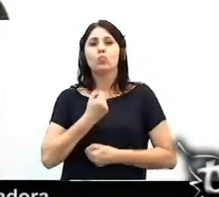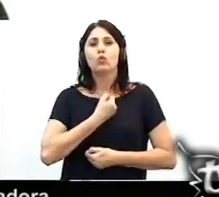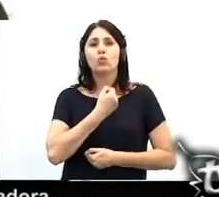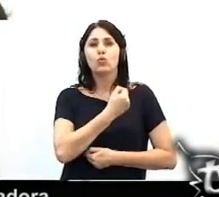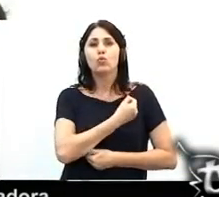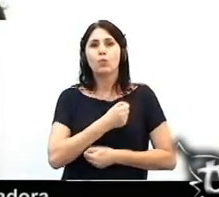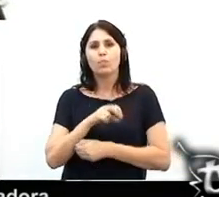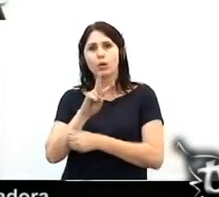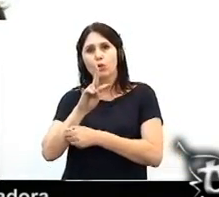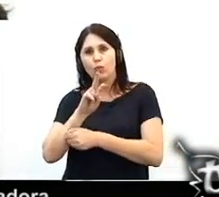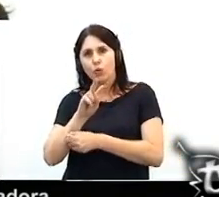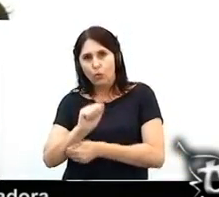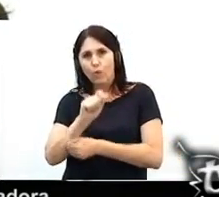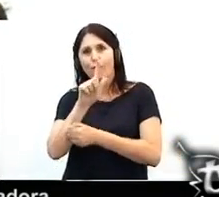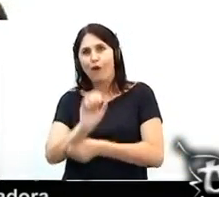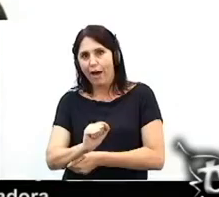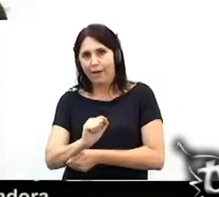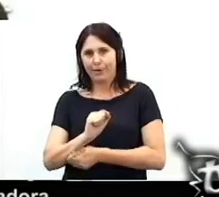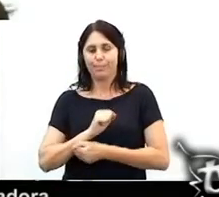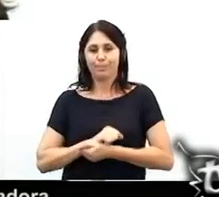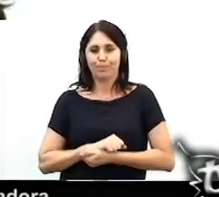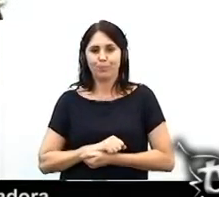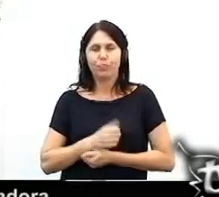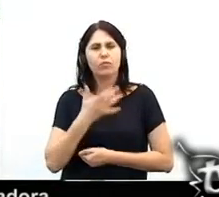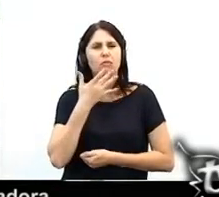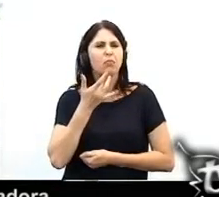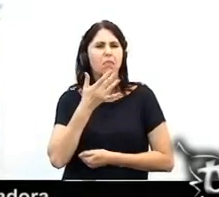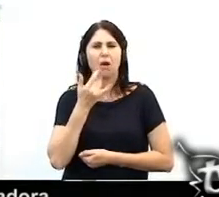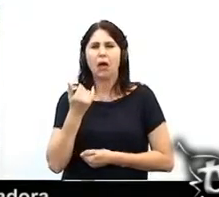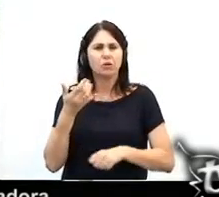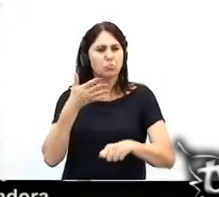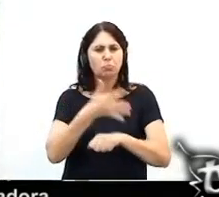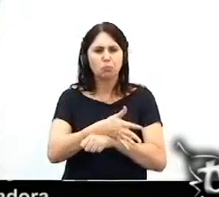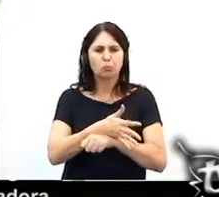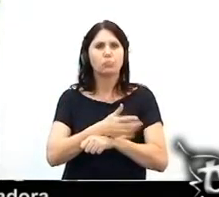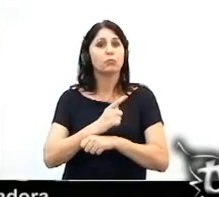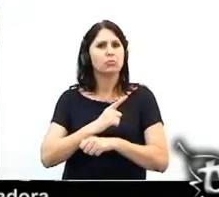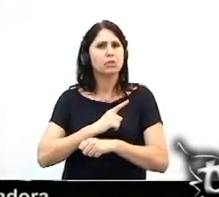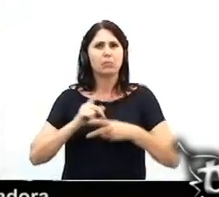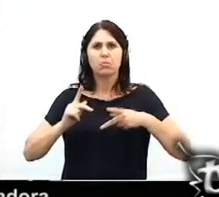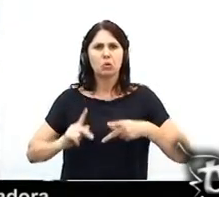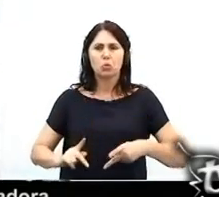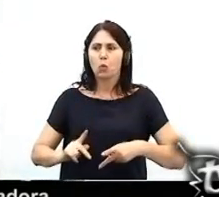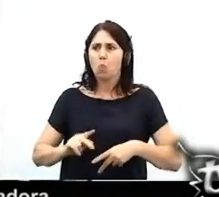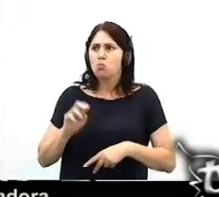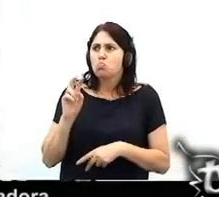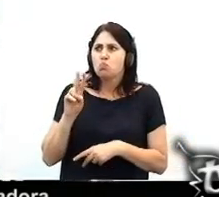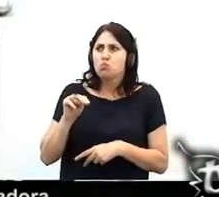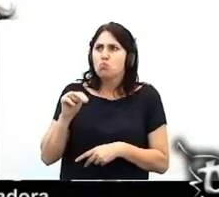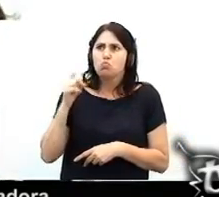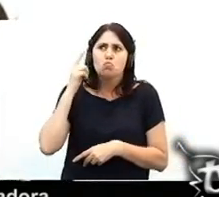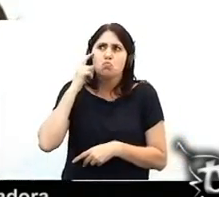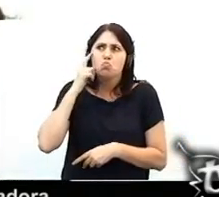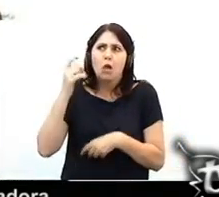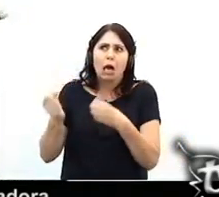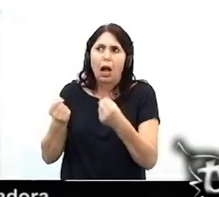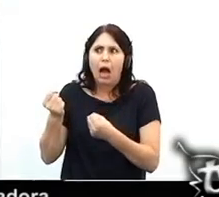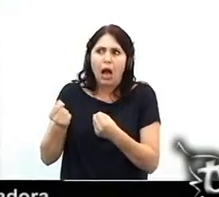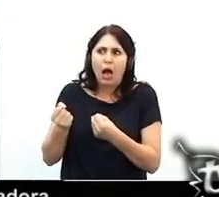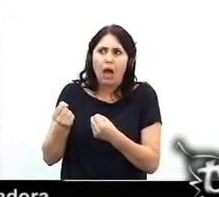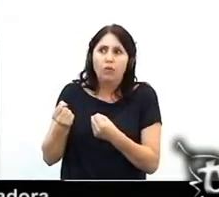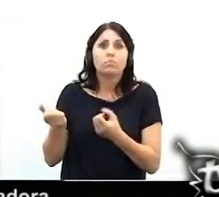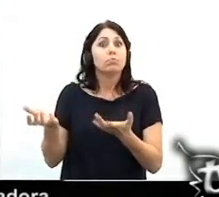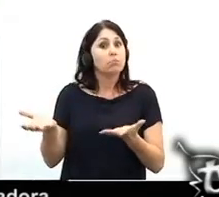estar permeando toda essa discussão. Bom, nós temos agora a quantidade